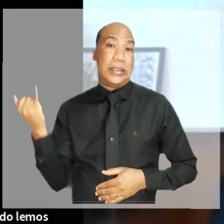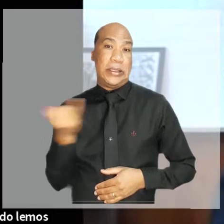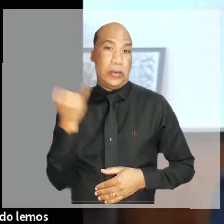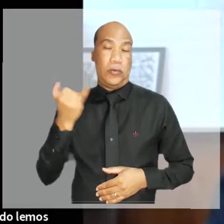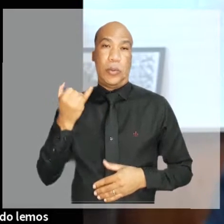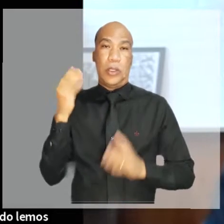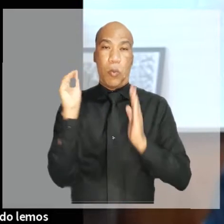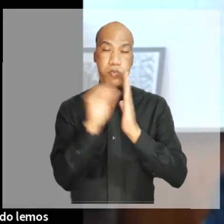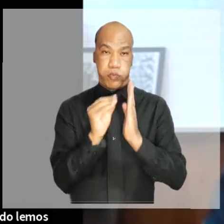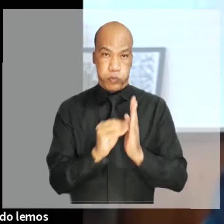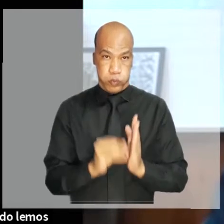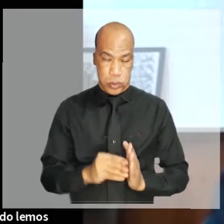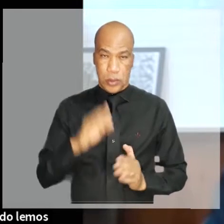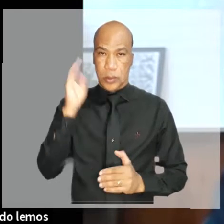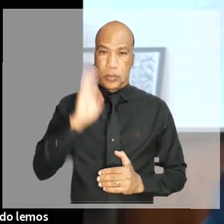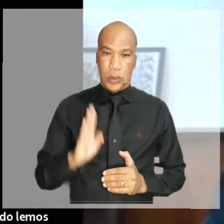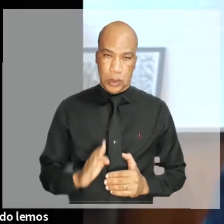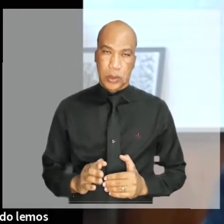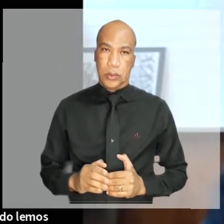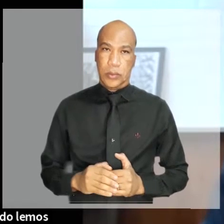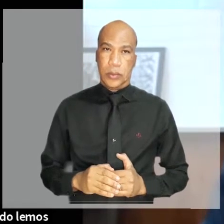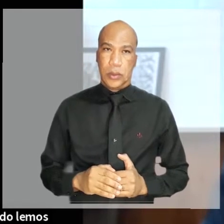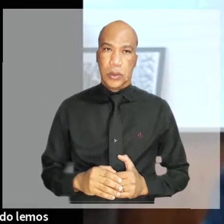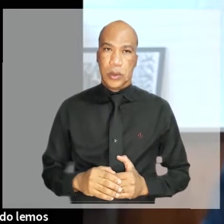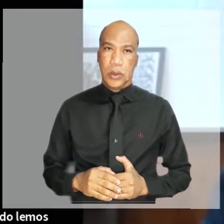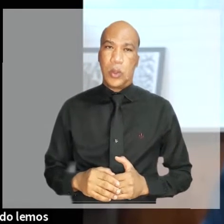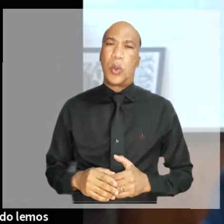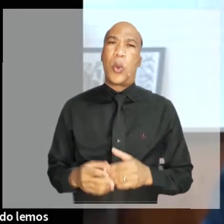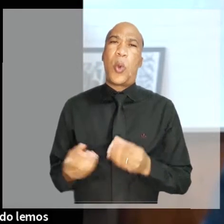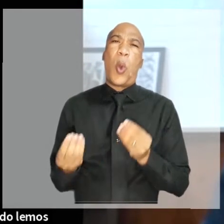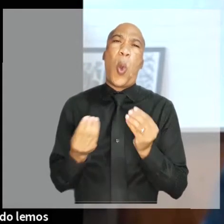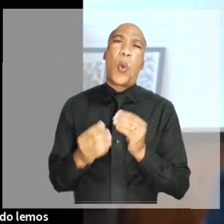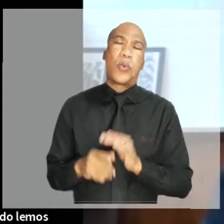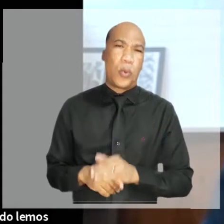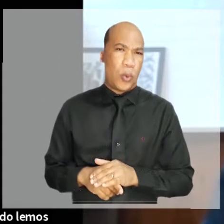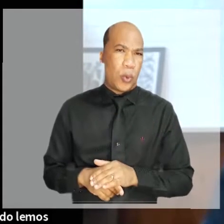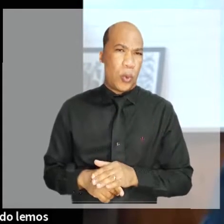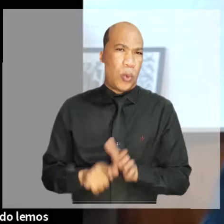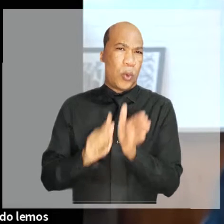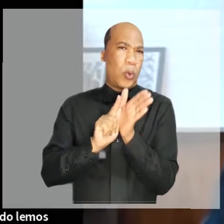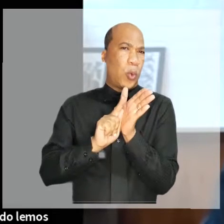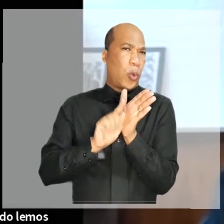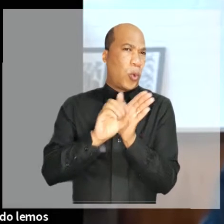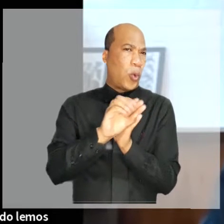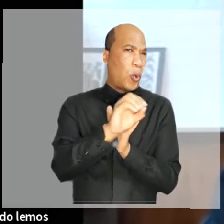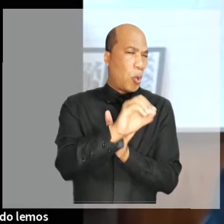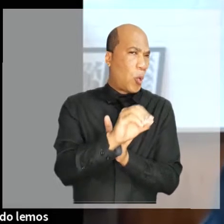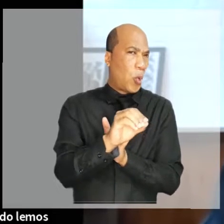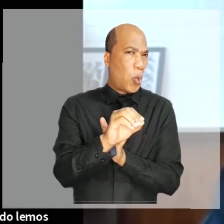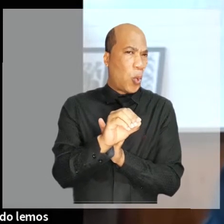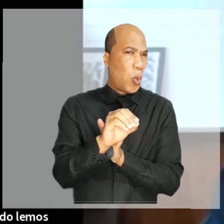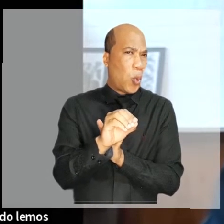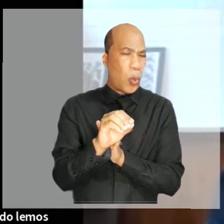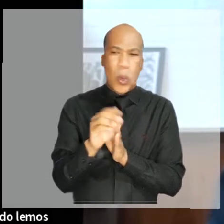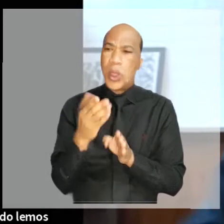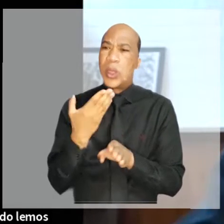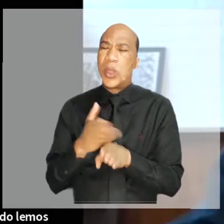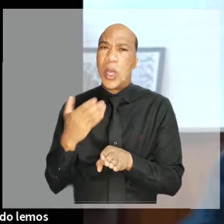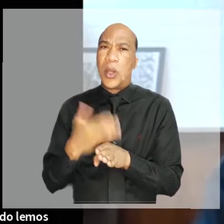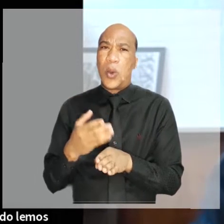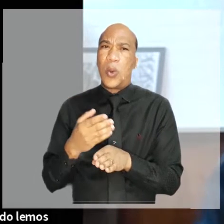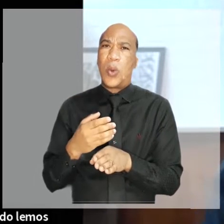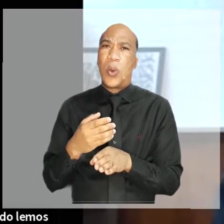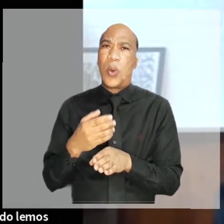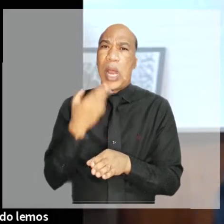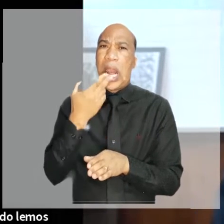for pensar, como é que o Google treinou, por exemplo, a sua capacidade de tradução? Hoje você